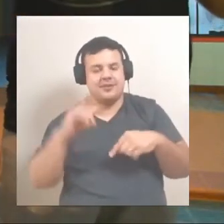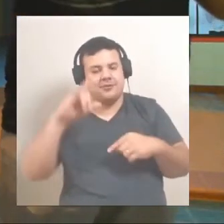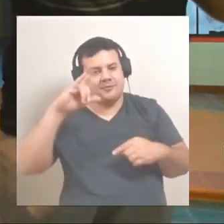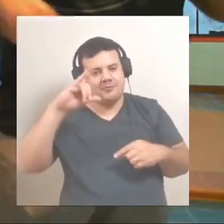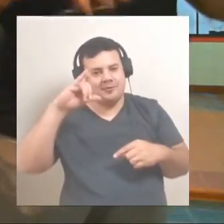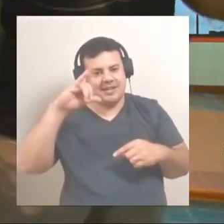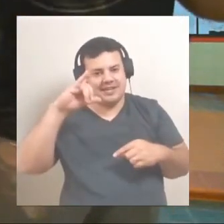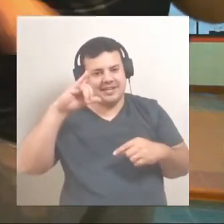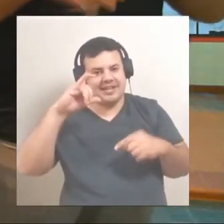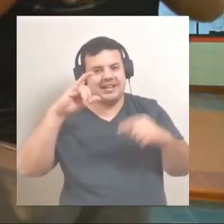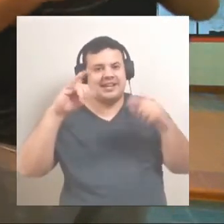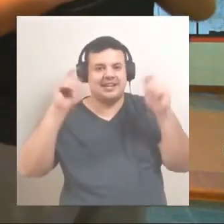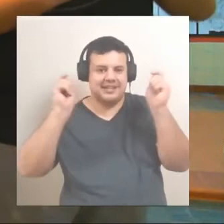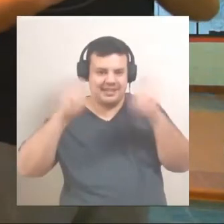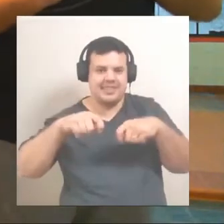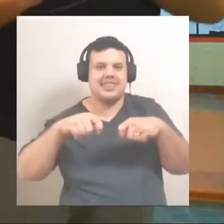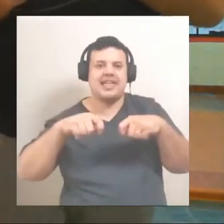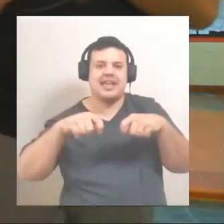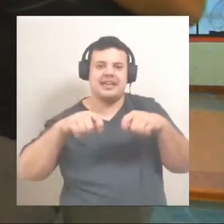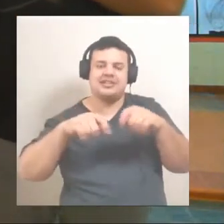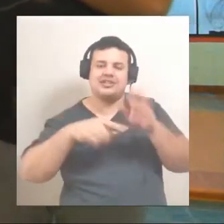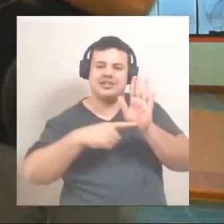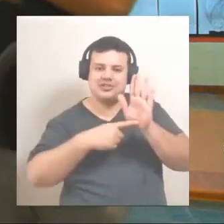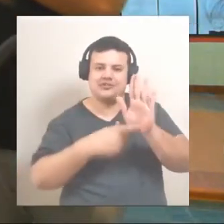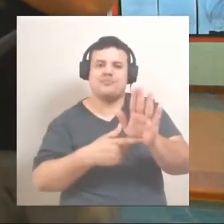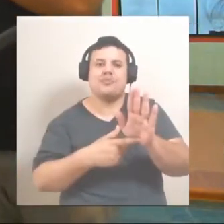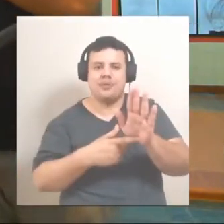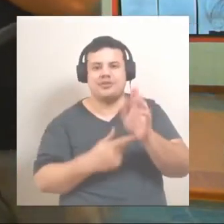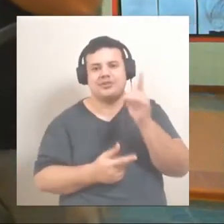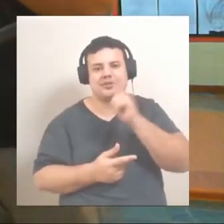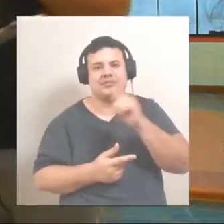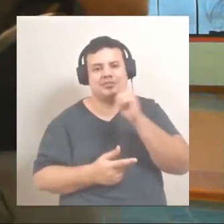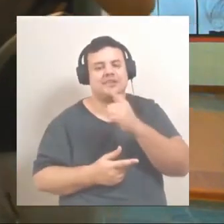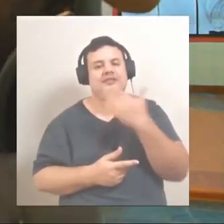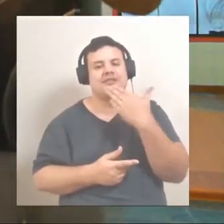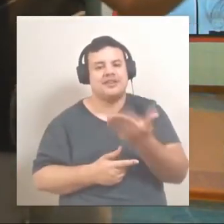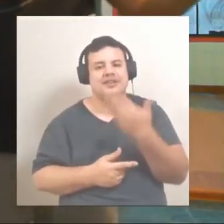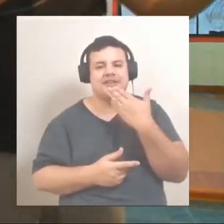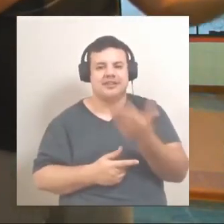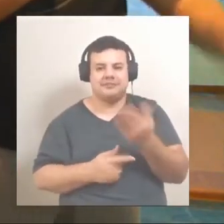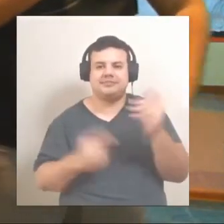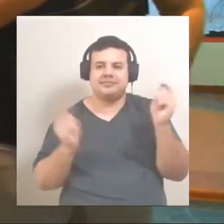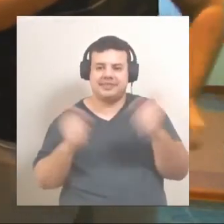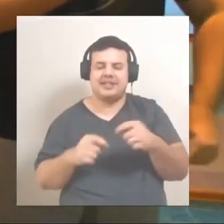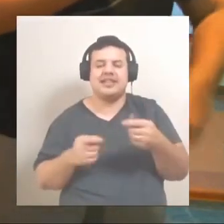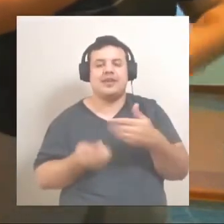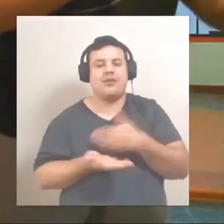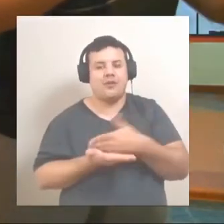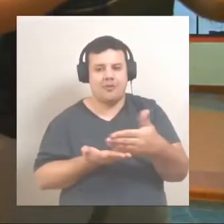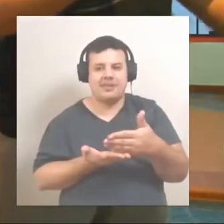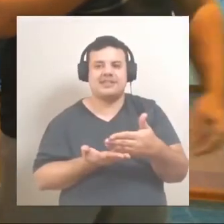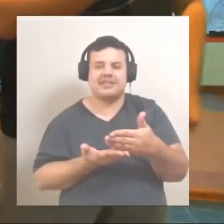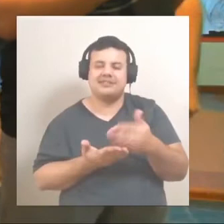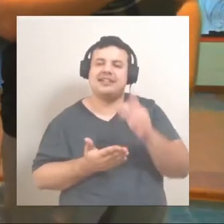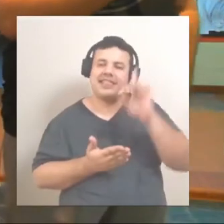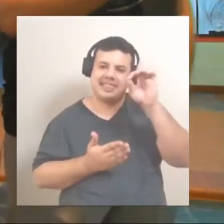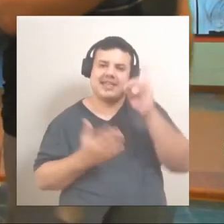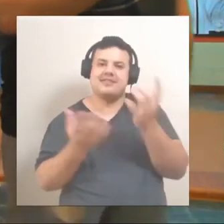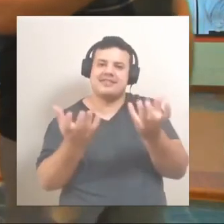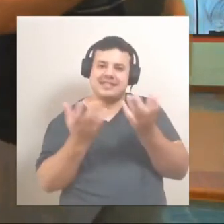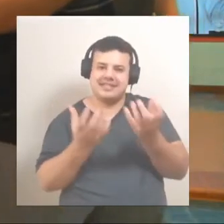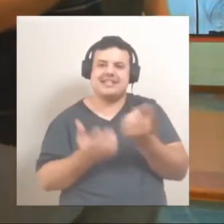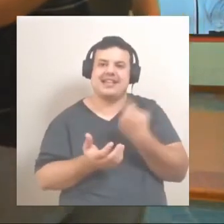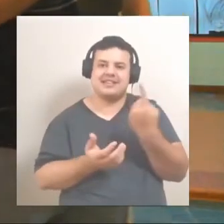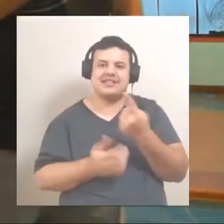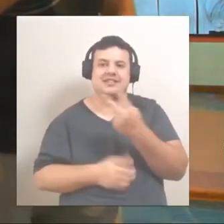tem essa possibilidade geográfica de fazer as solicitações. E o Tem no Limão está só começando. Então, se Deus quiser, quando a gente